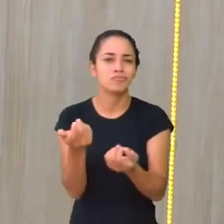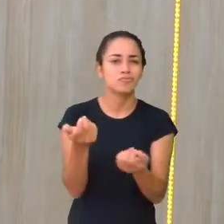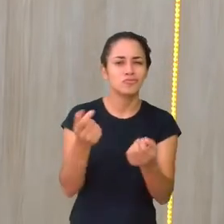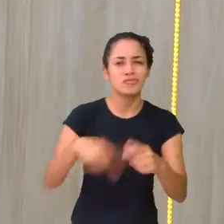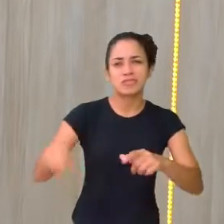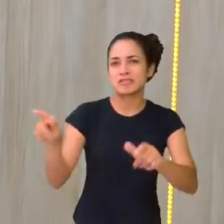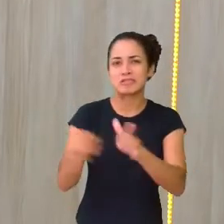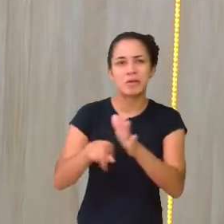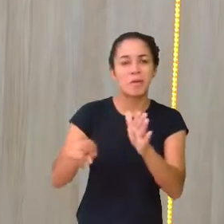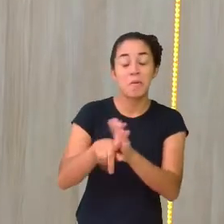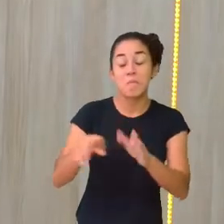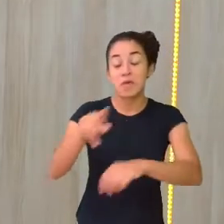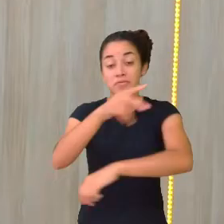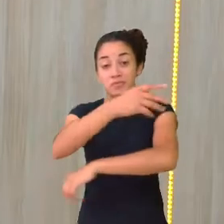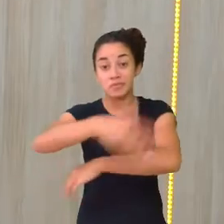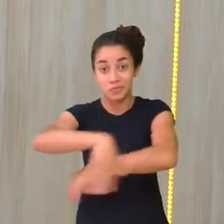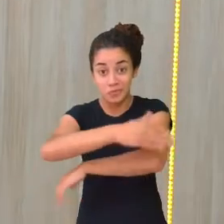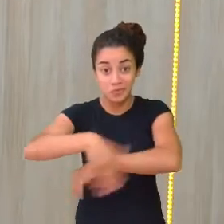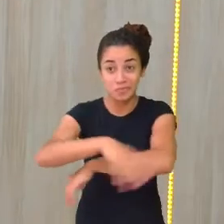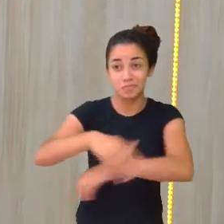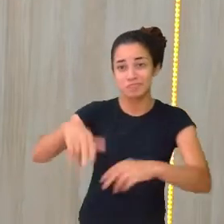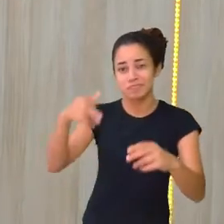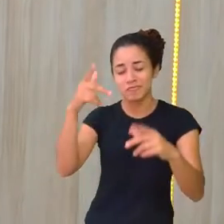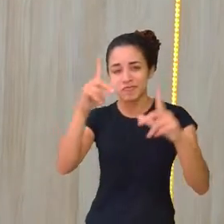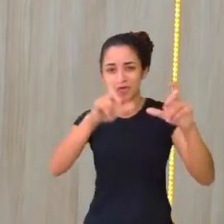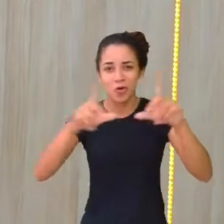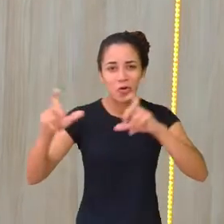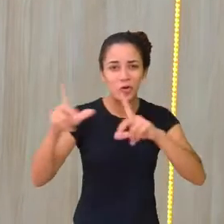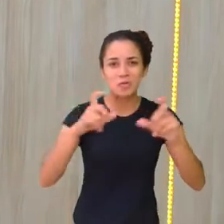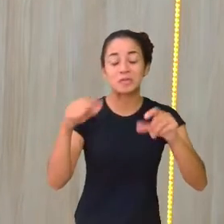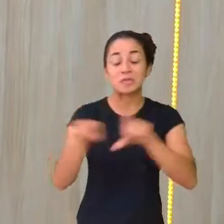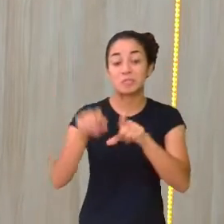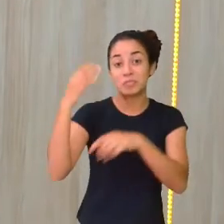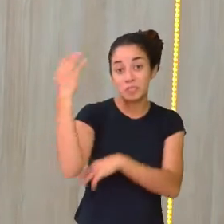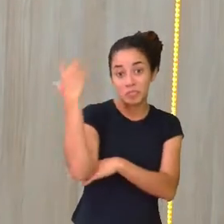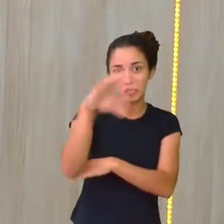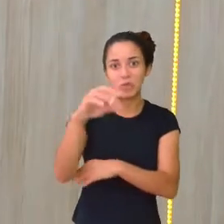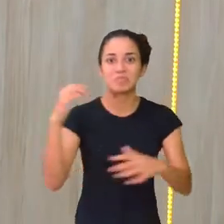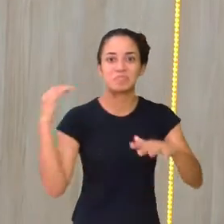aquele negócio todo, posta nas redes sociais, é uma festa, né? E aqui é o